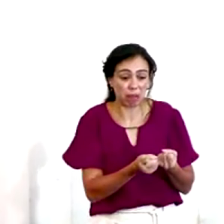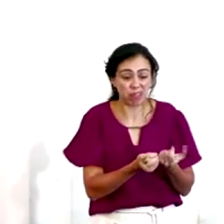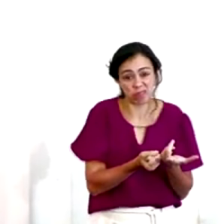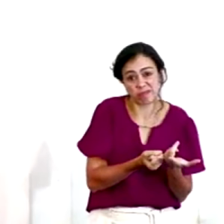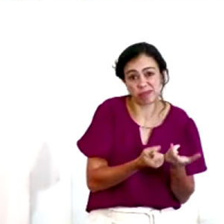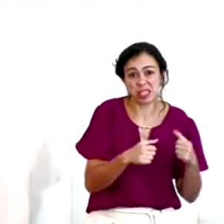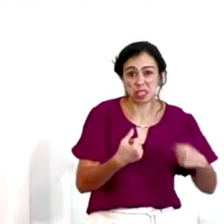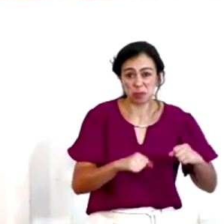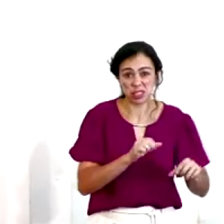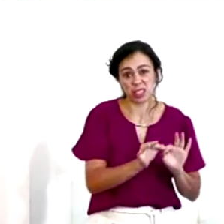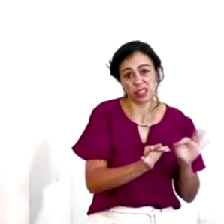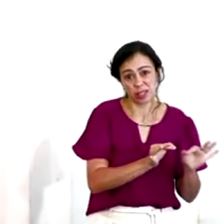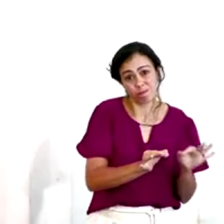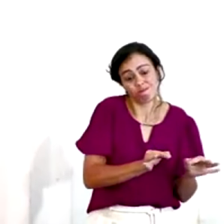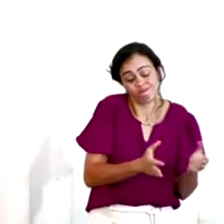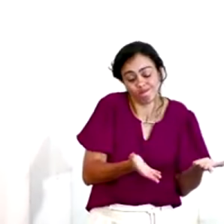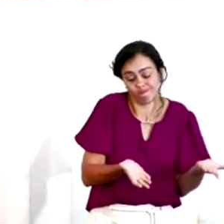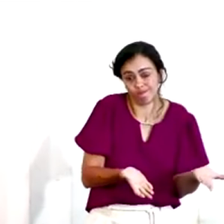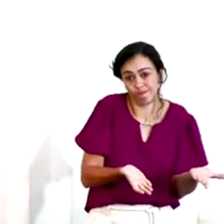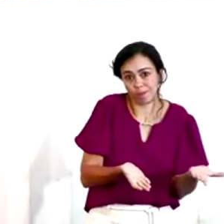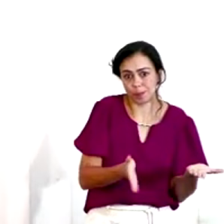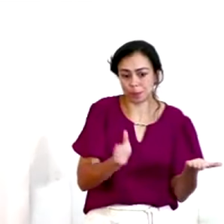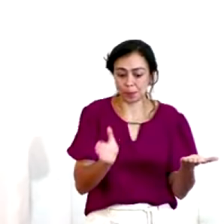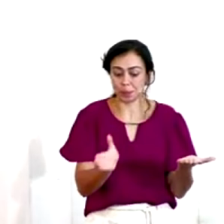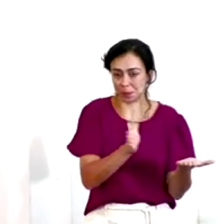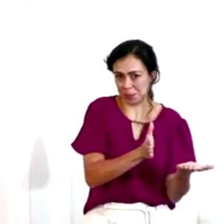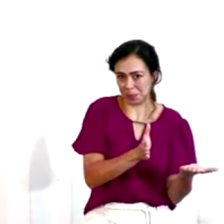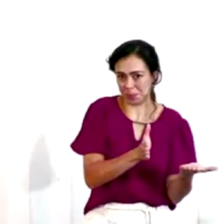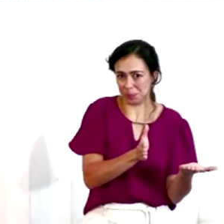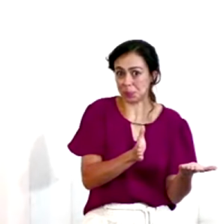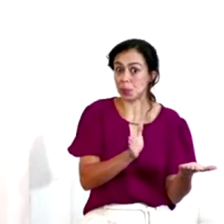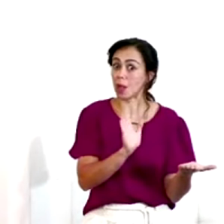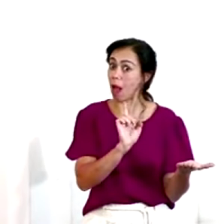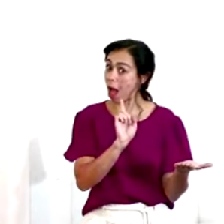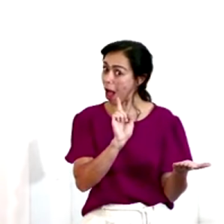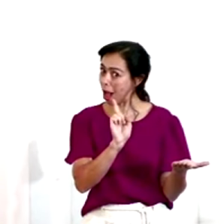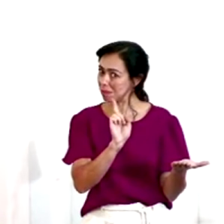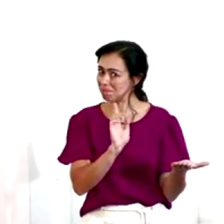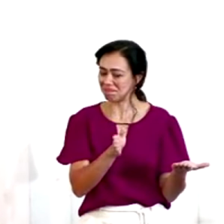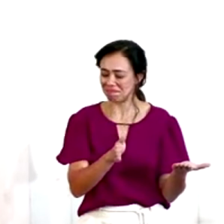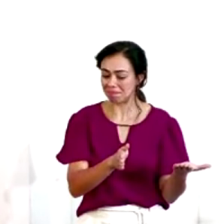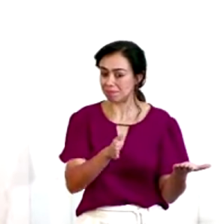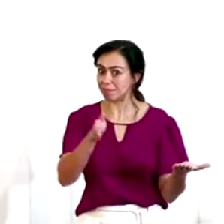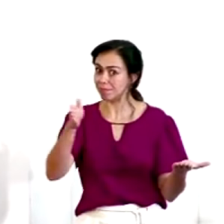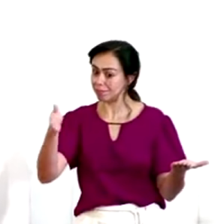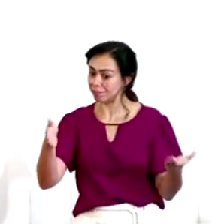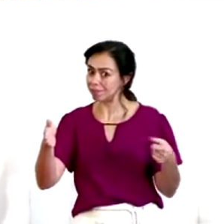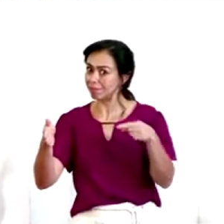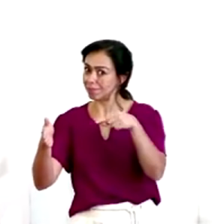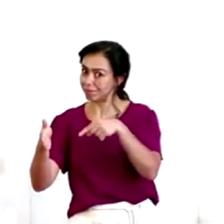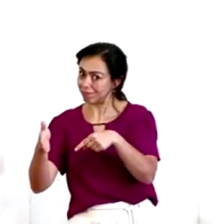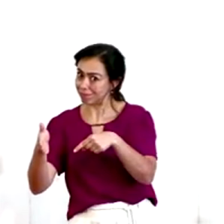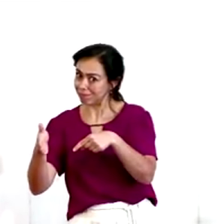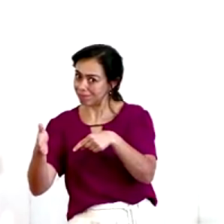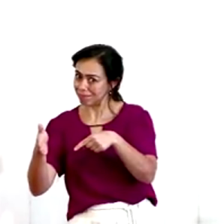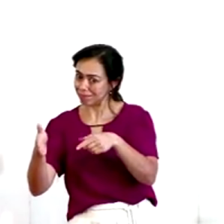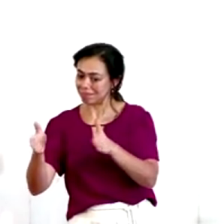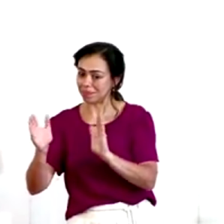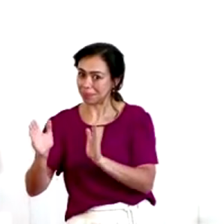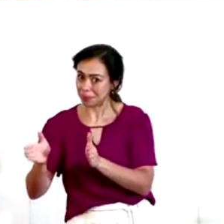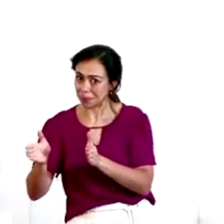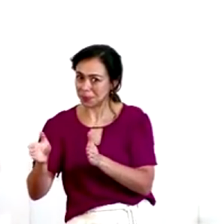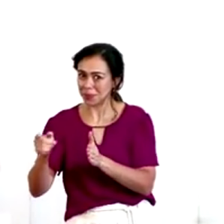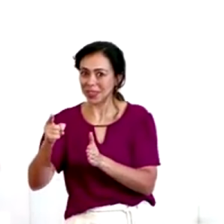restauradas. Mas, do outro lado, né, esse é um ponto do papel, do outro lado,